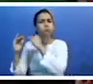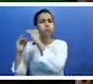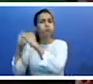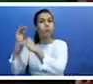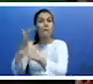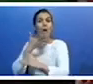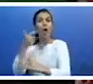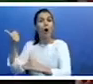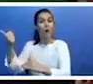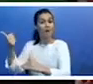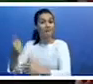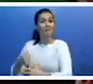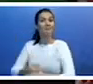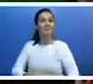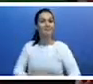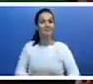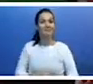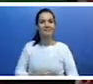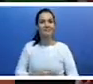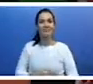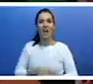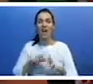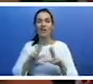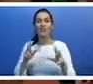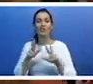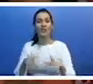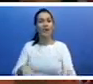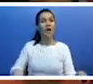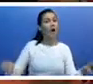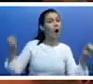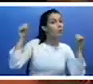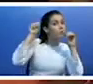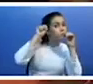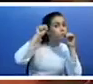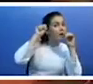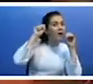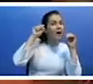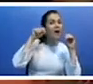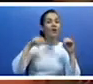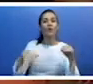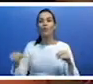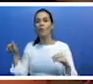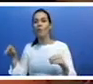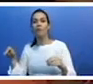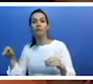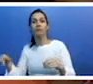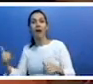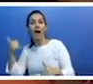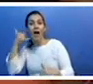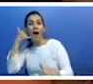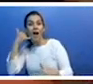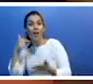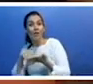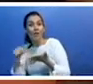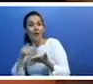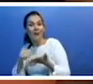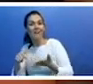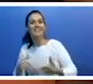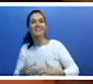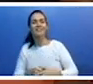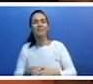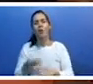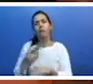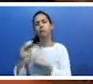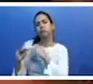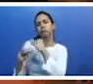a diferença deste aparelho aqui com este que vocês conhecem dos dias de hoje, né? E ele foi evoluindo